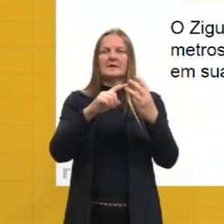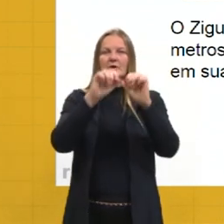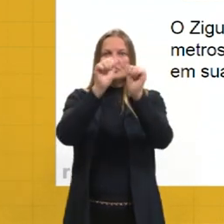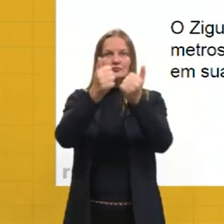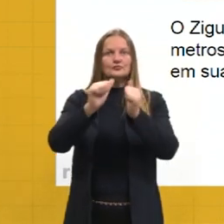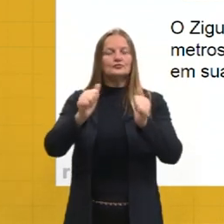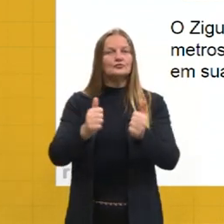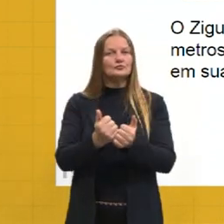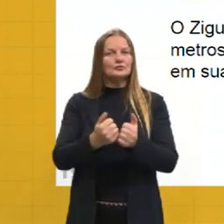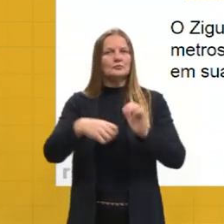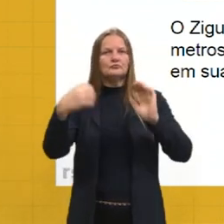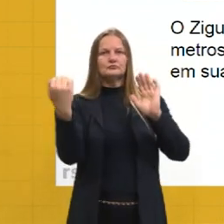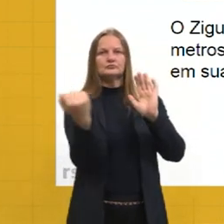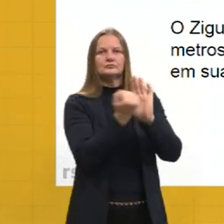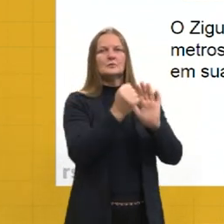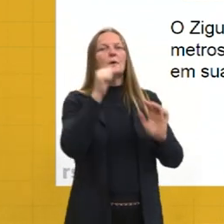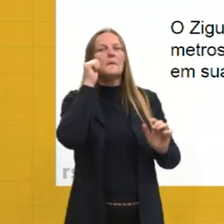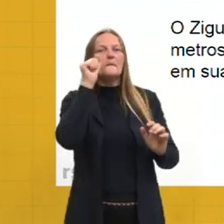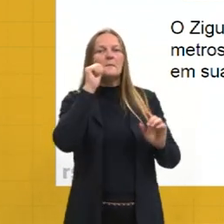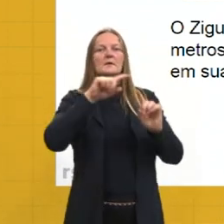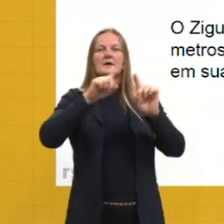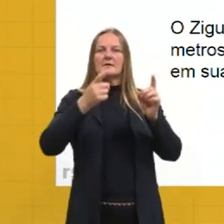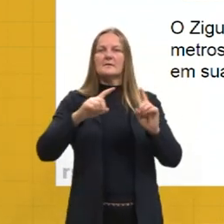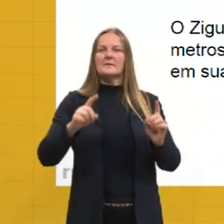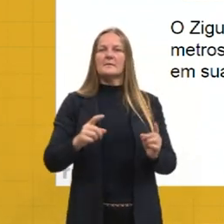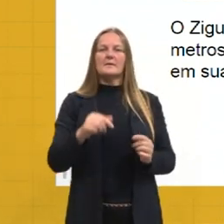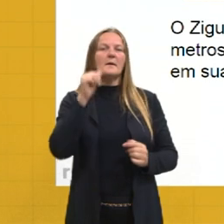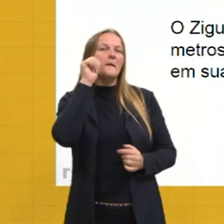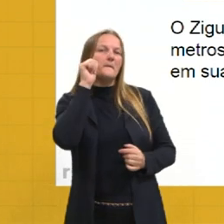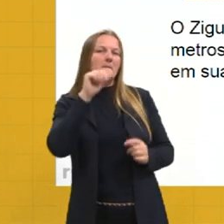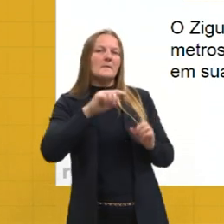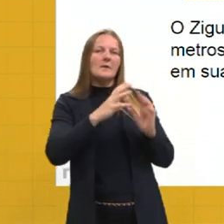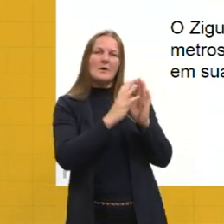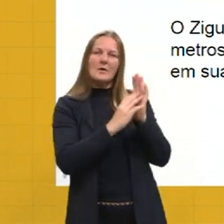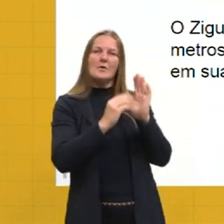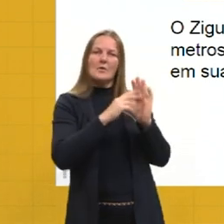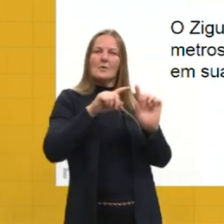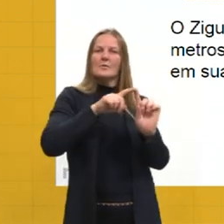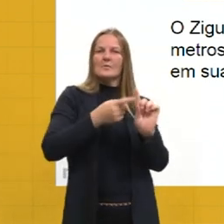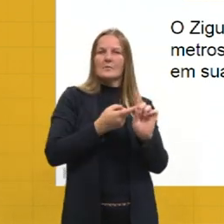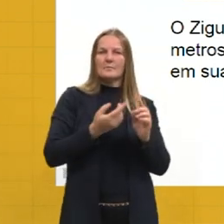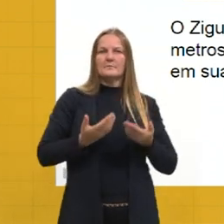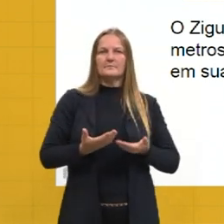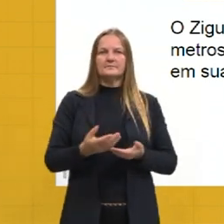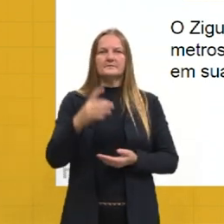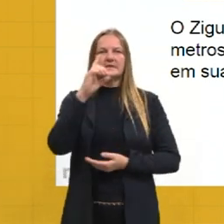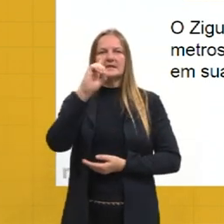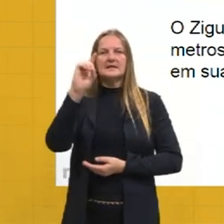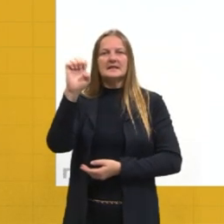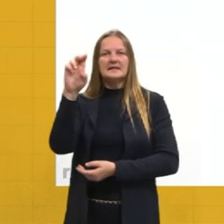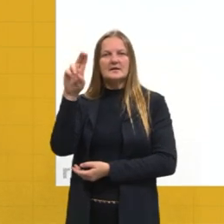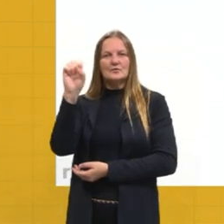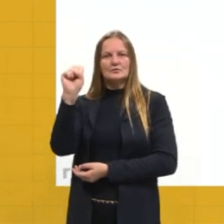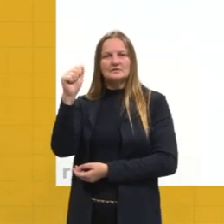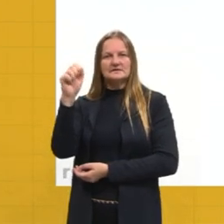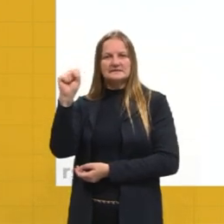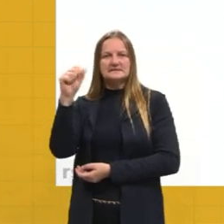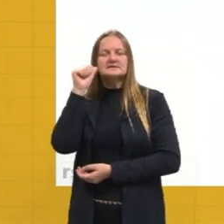escultura representando mais uma vez as mulheres a fertilidade as deusas